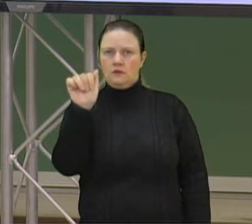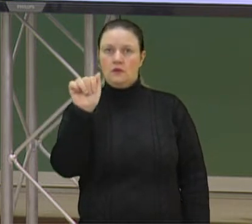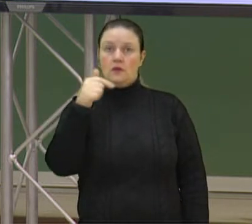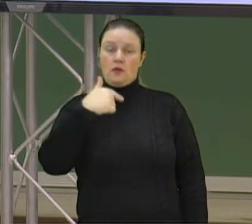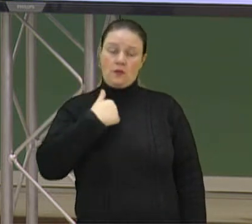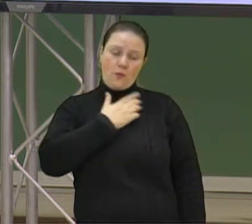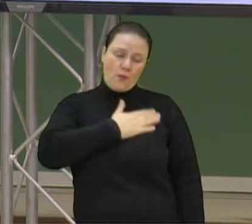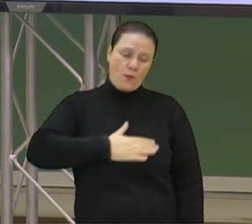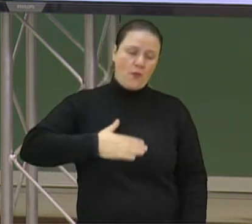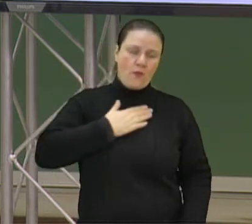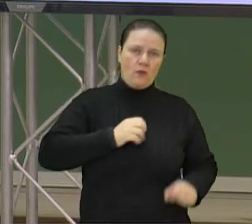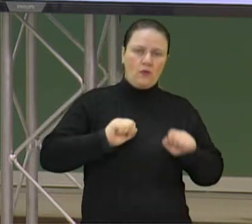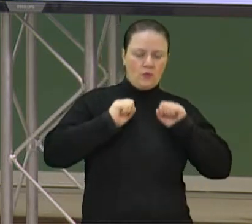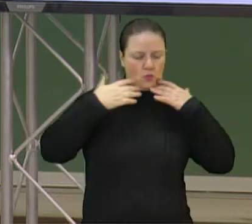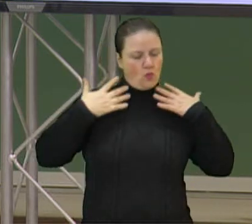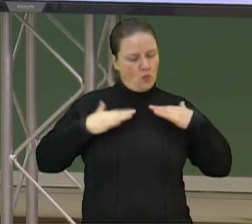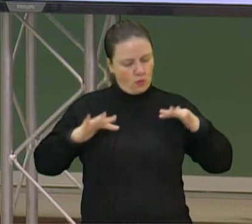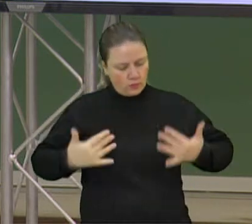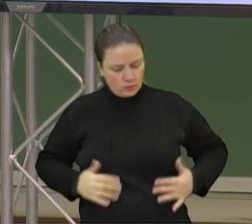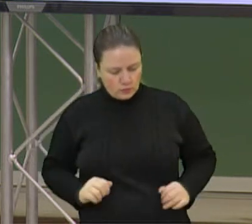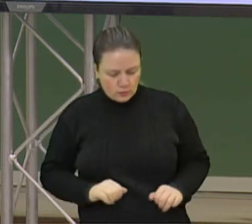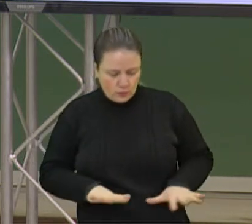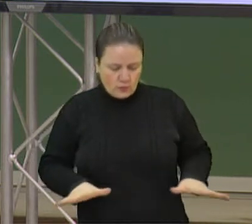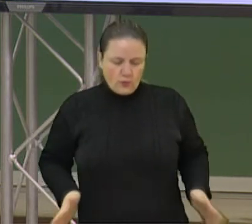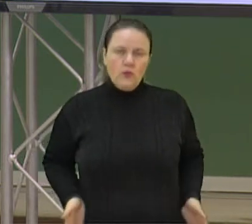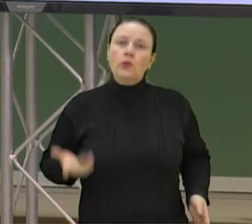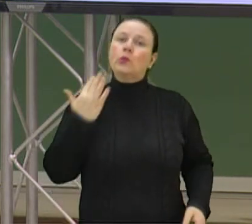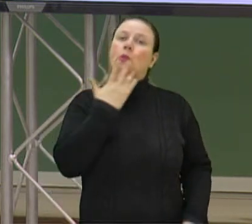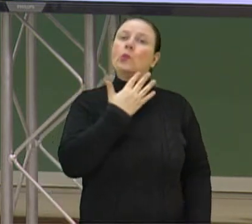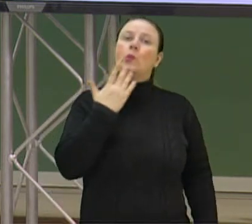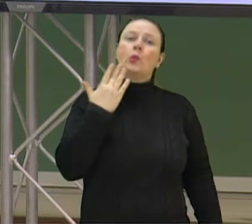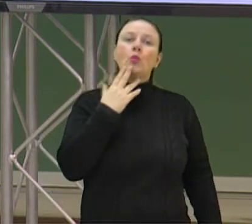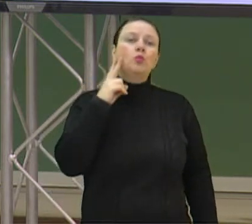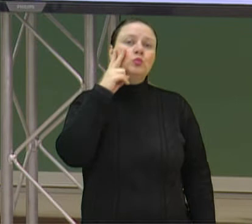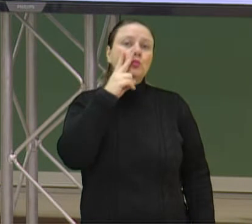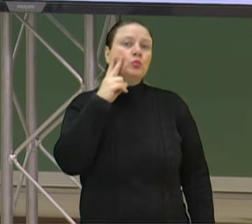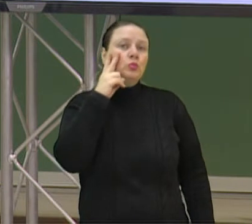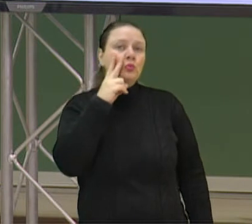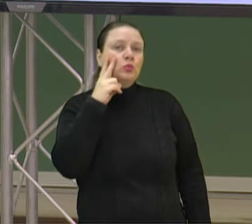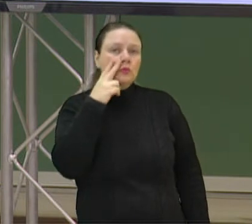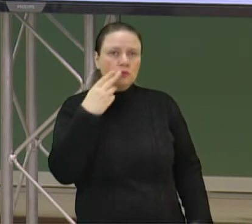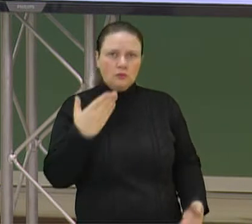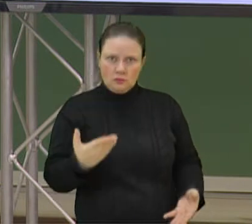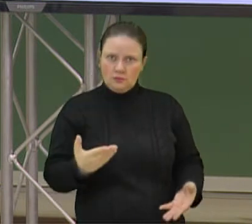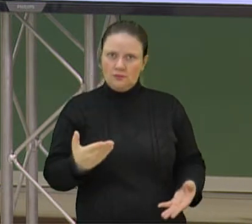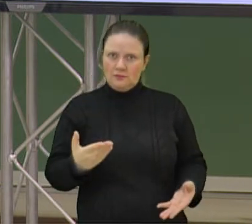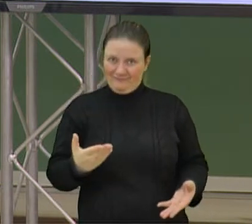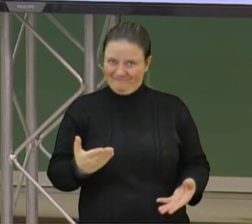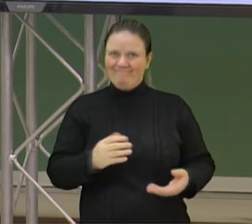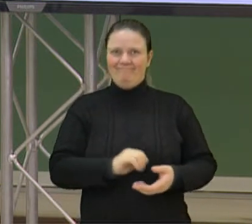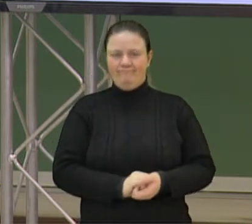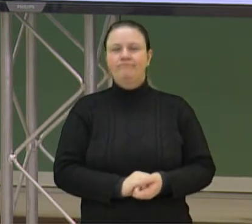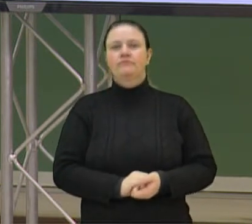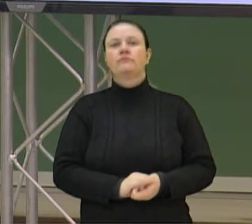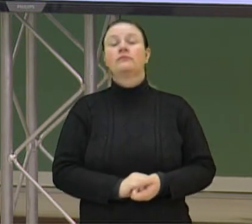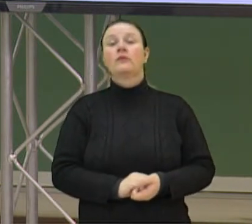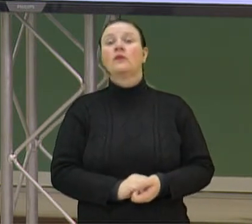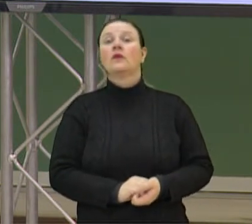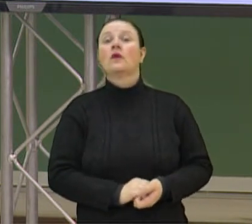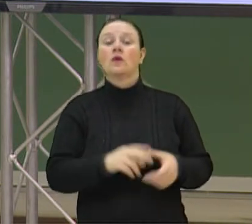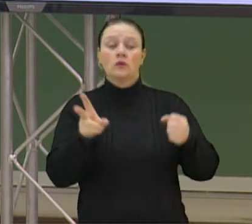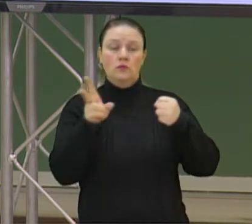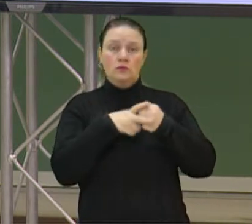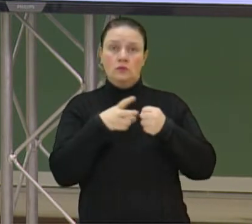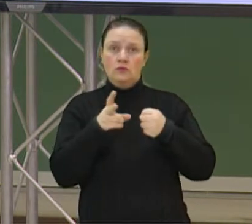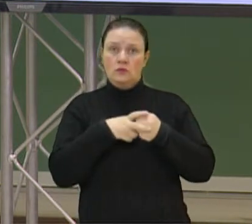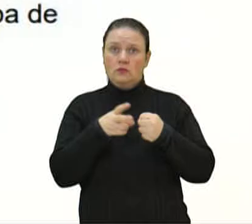este vestido de color marsala. Este vestido está no singular. Um verbo aqui,